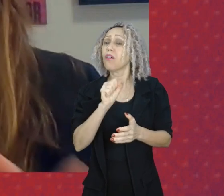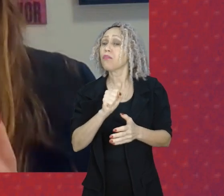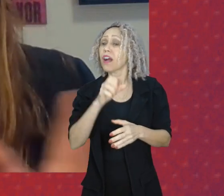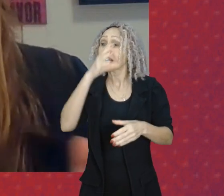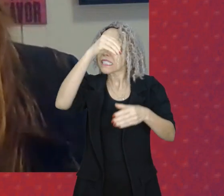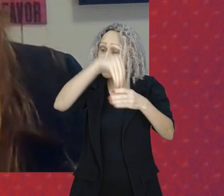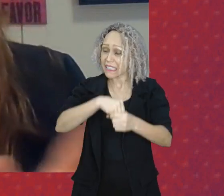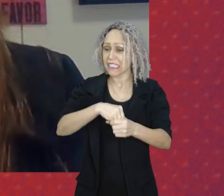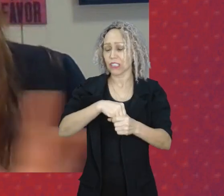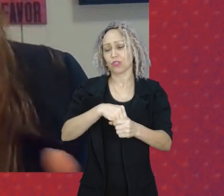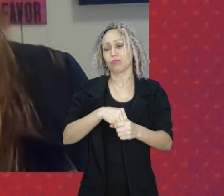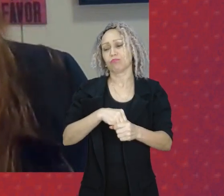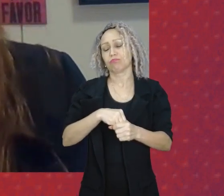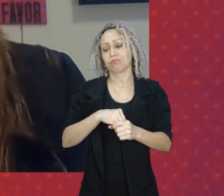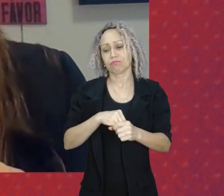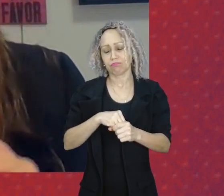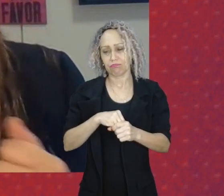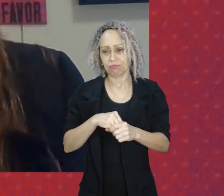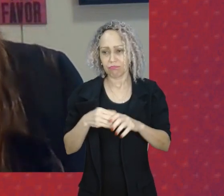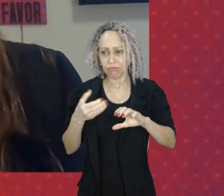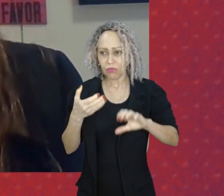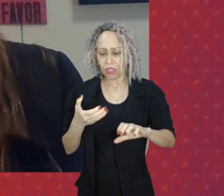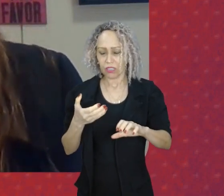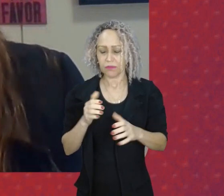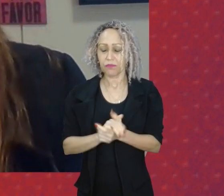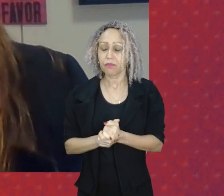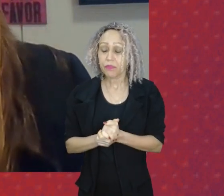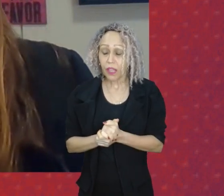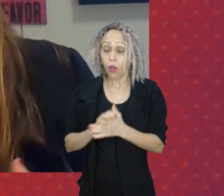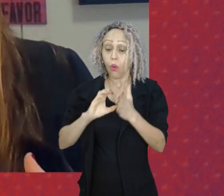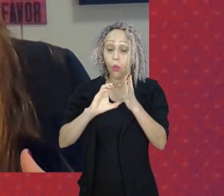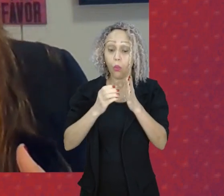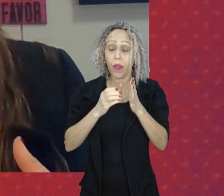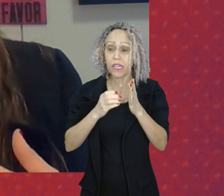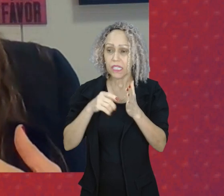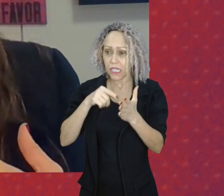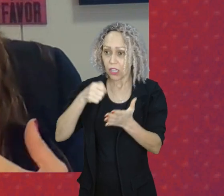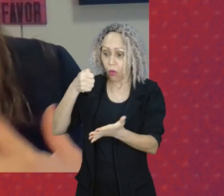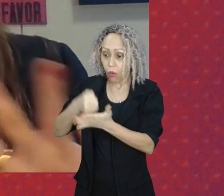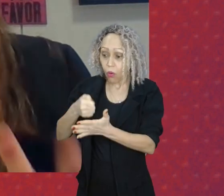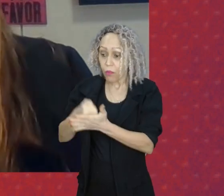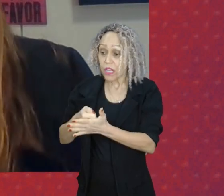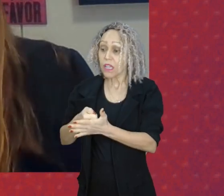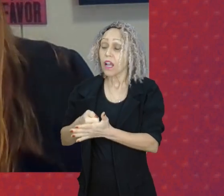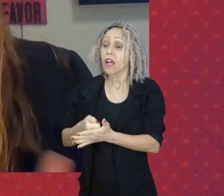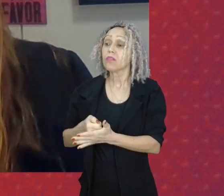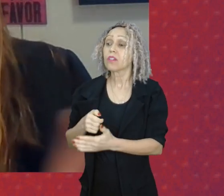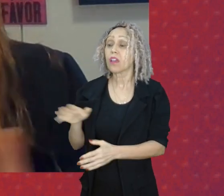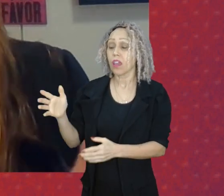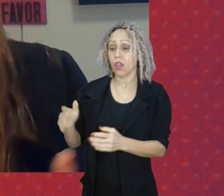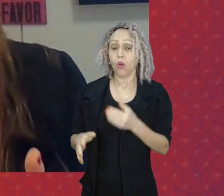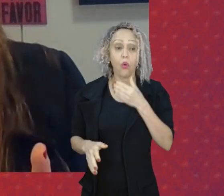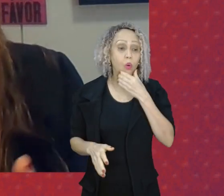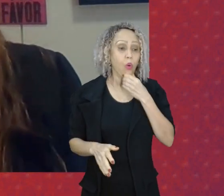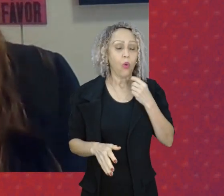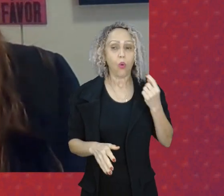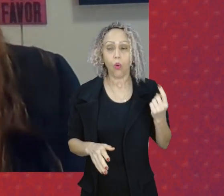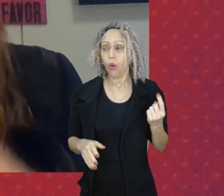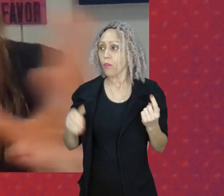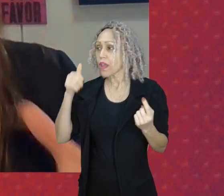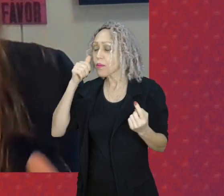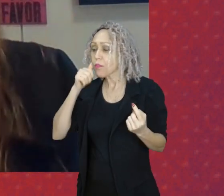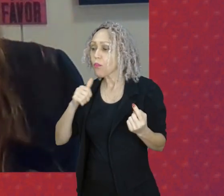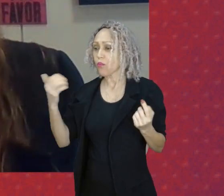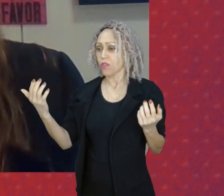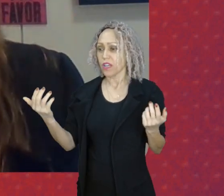parlamento ou na lista partidária, né? Então, os partidos são obrigados a apresentar candidatos em igualdade ali em listas fechadas